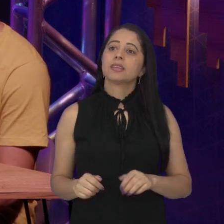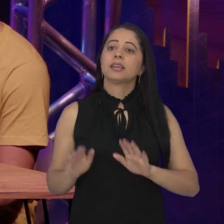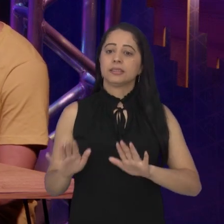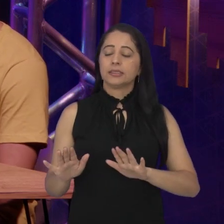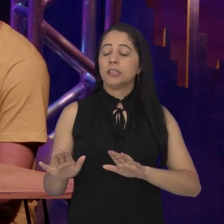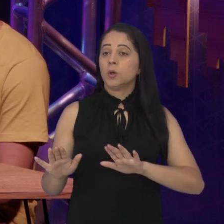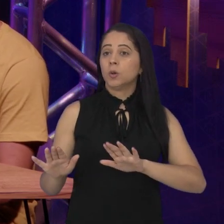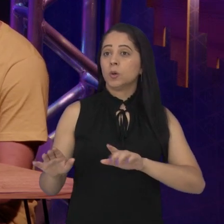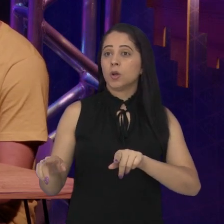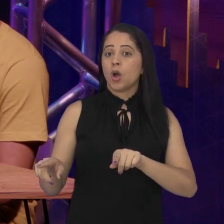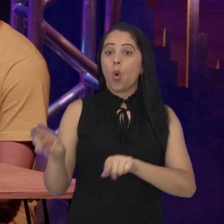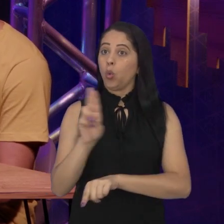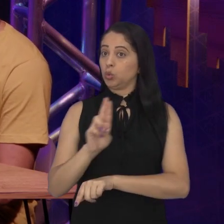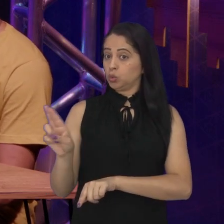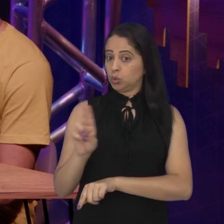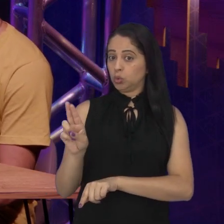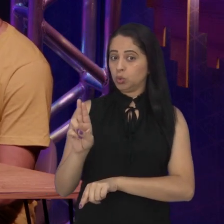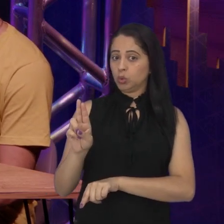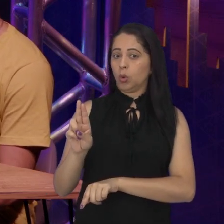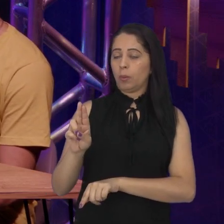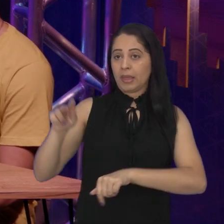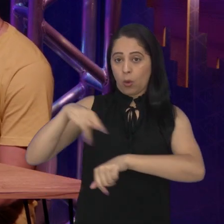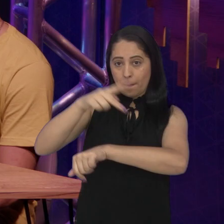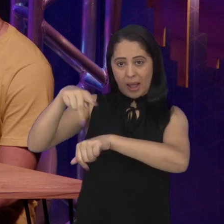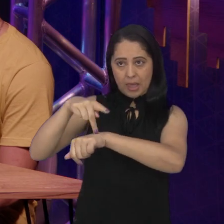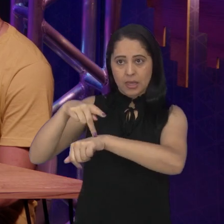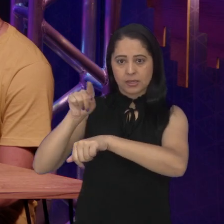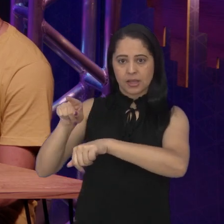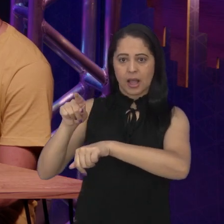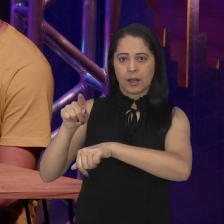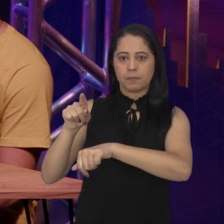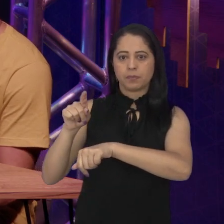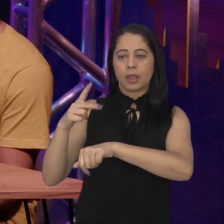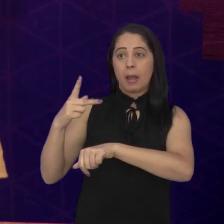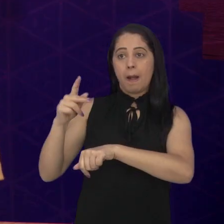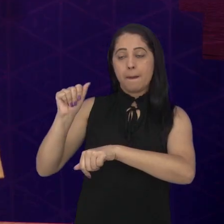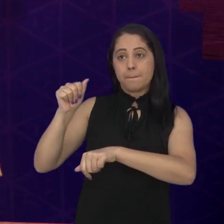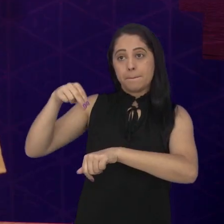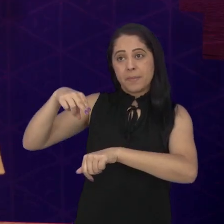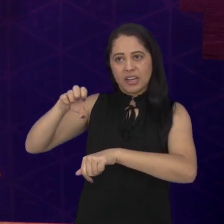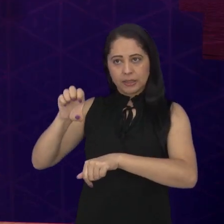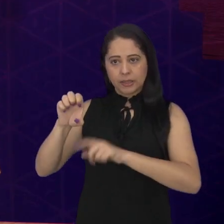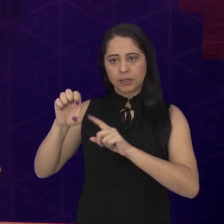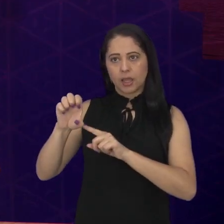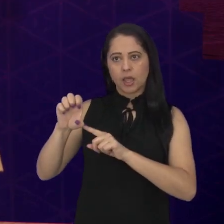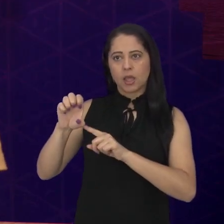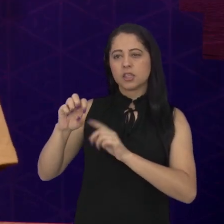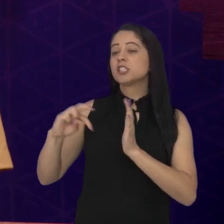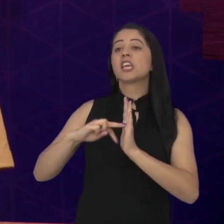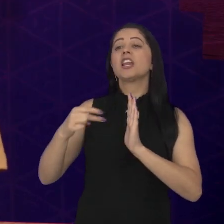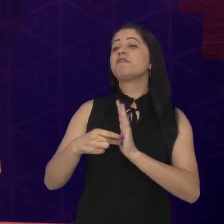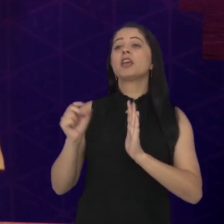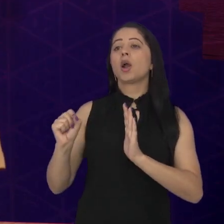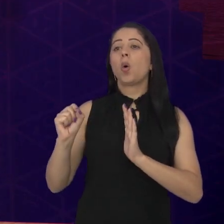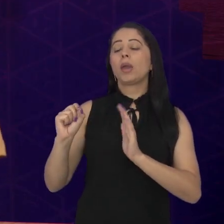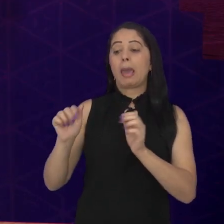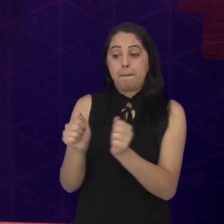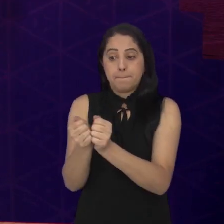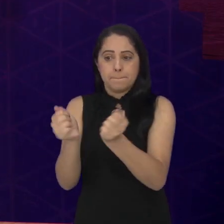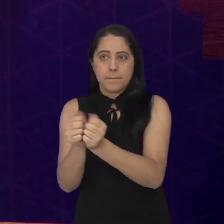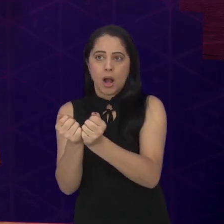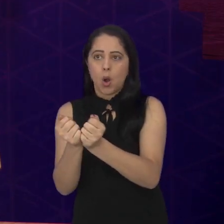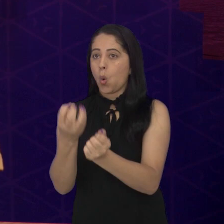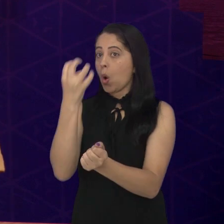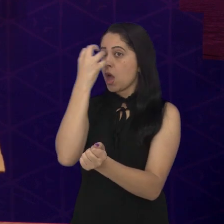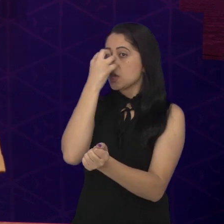3%. E até, inclusive, o nome do país, lá, Panem, é uma referência a isso, ao pão e